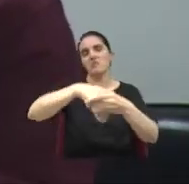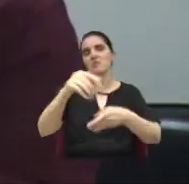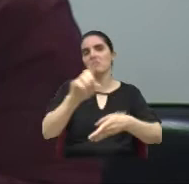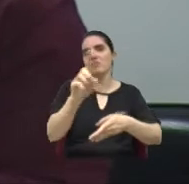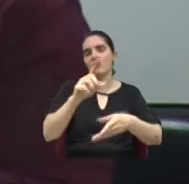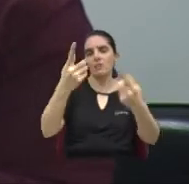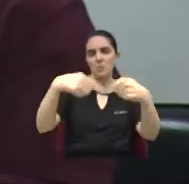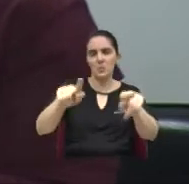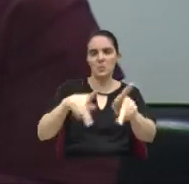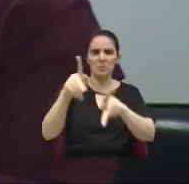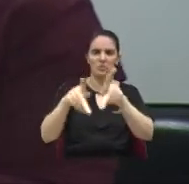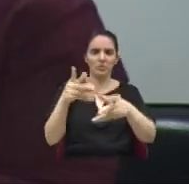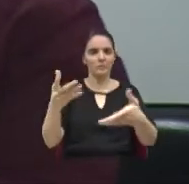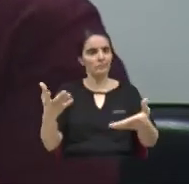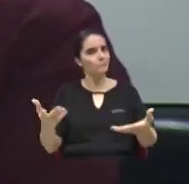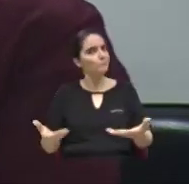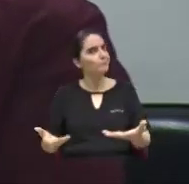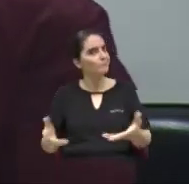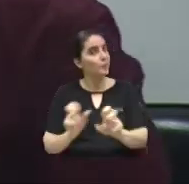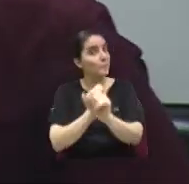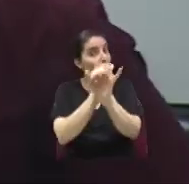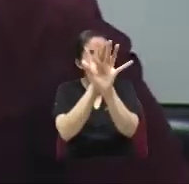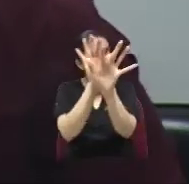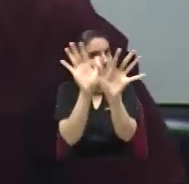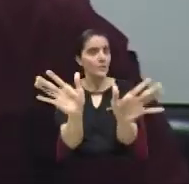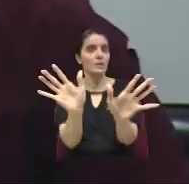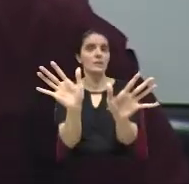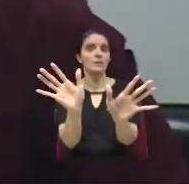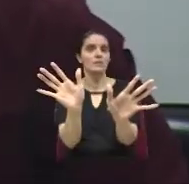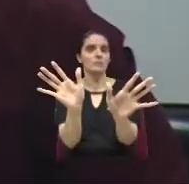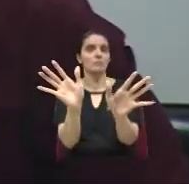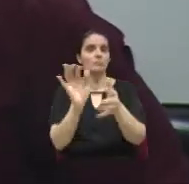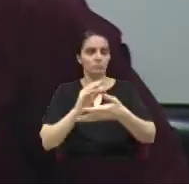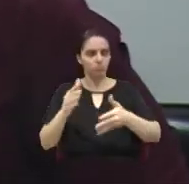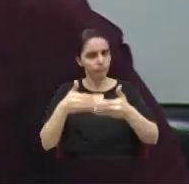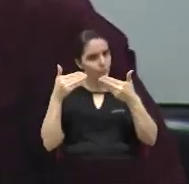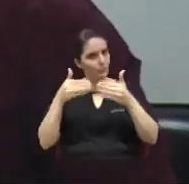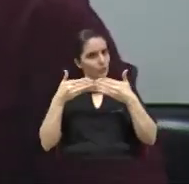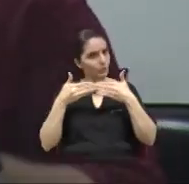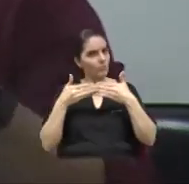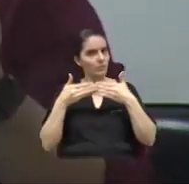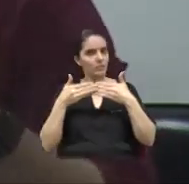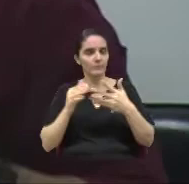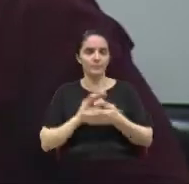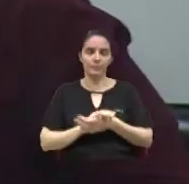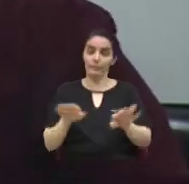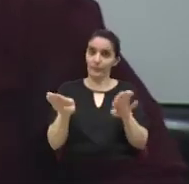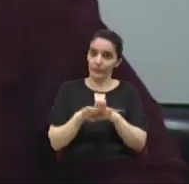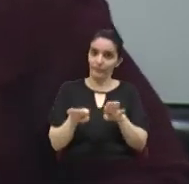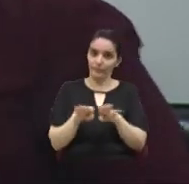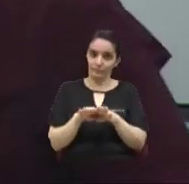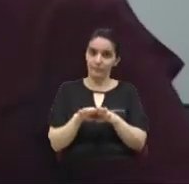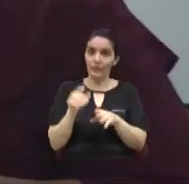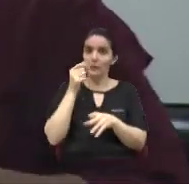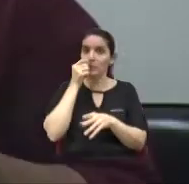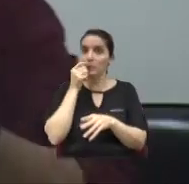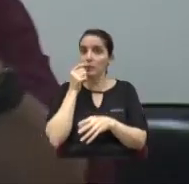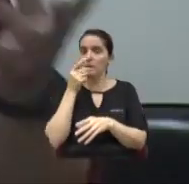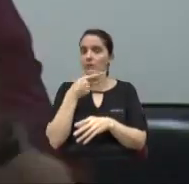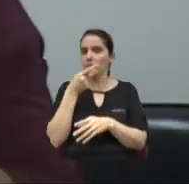população. Que fique bem claro, que fique bem claro. Agora, inclusive eu quero adiantar